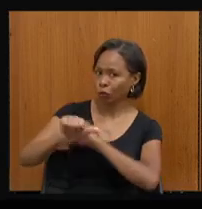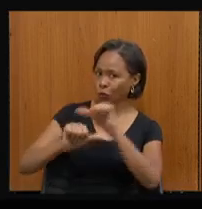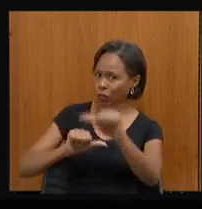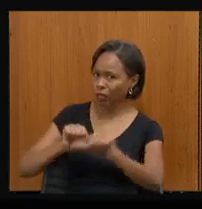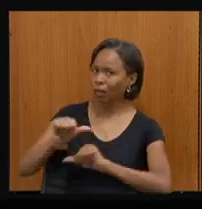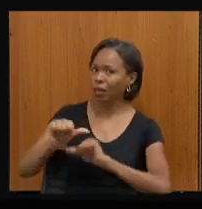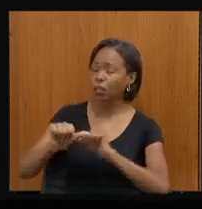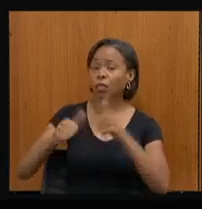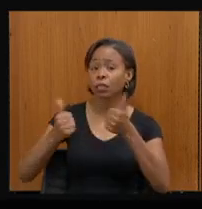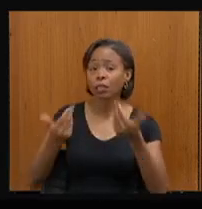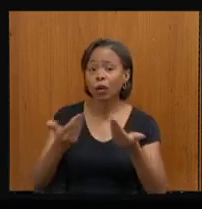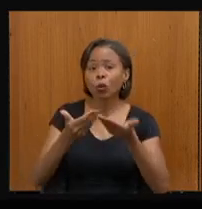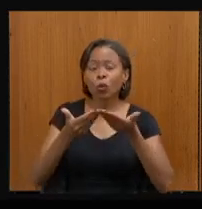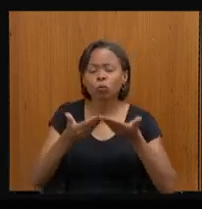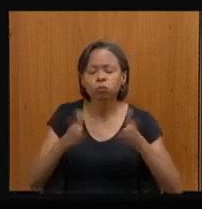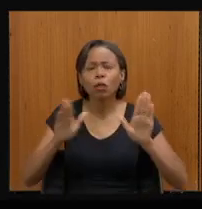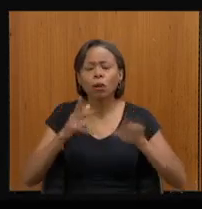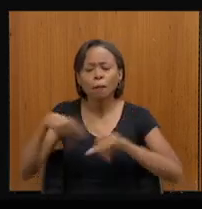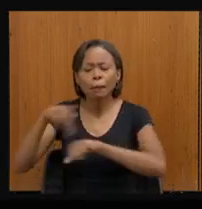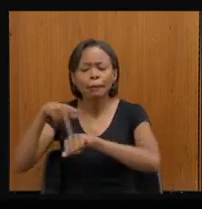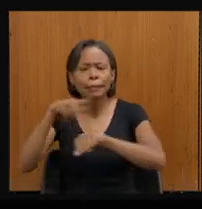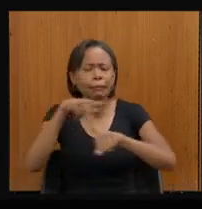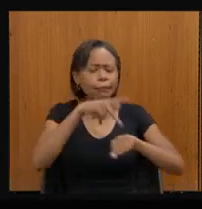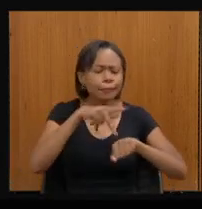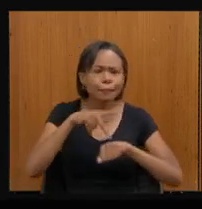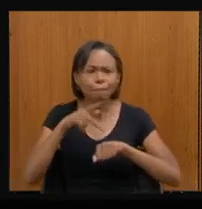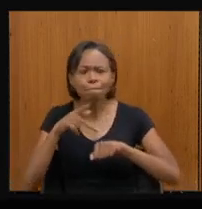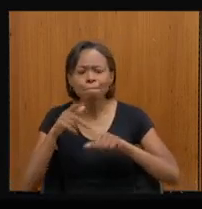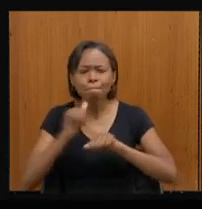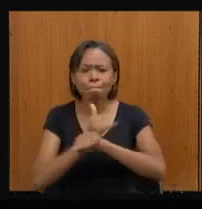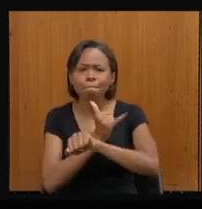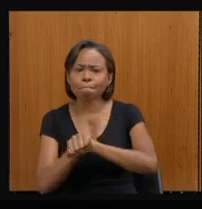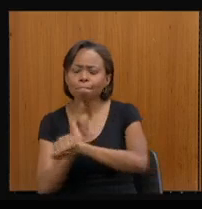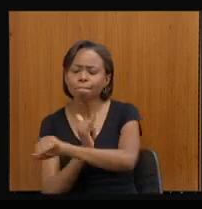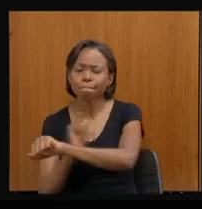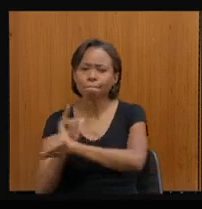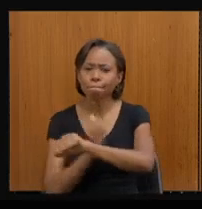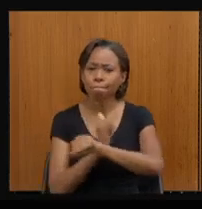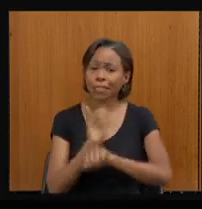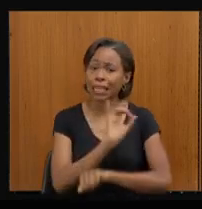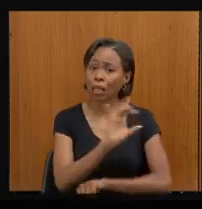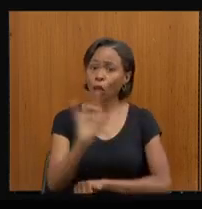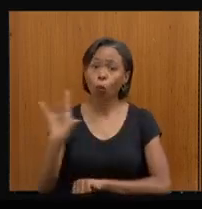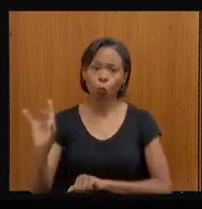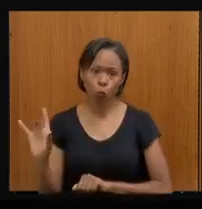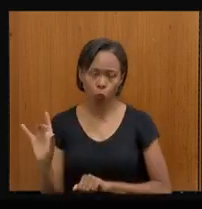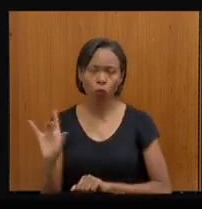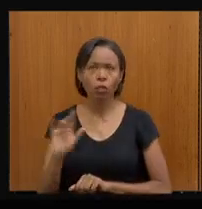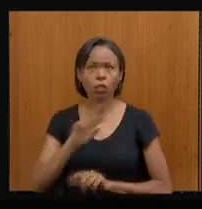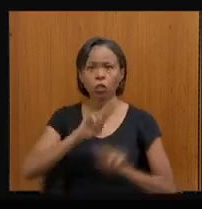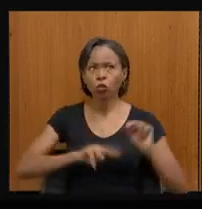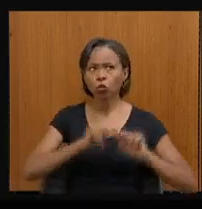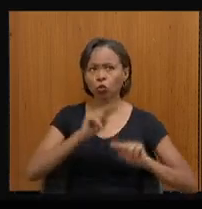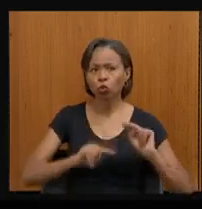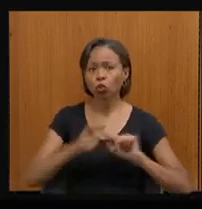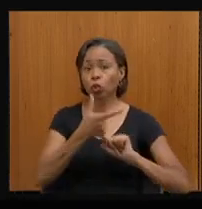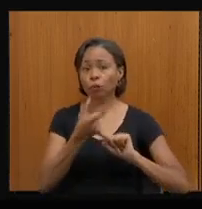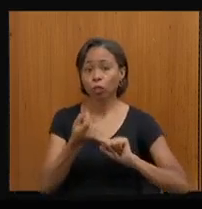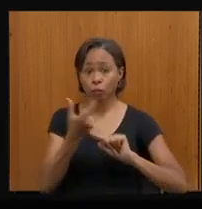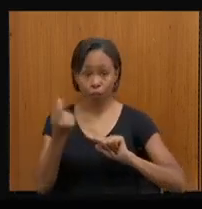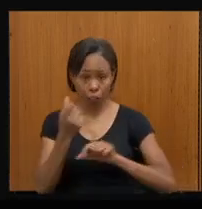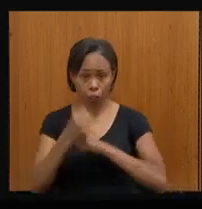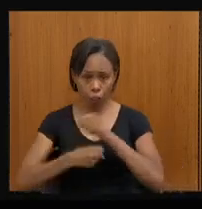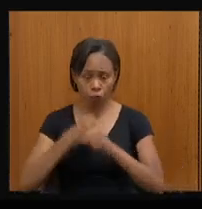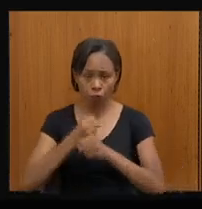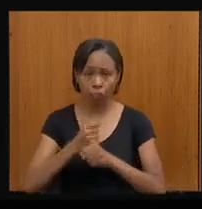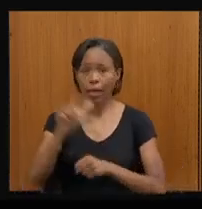daí os países começaram a lançar cada uma sua estratégia e a em junho de 2020 Alemanha